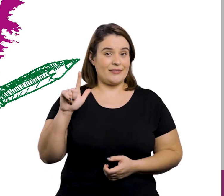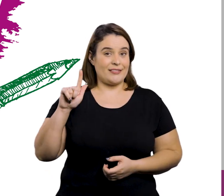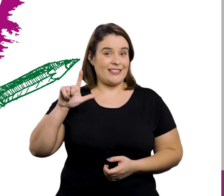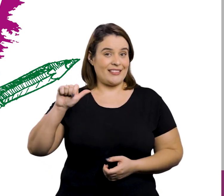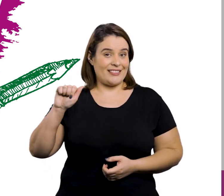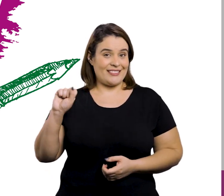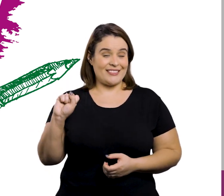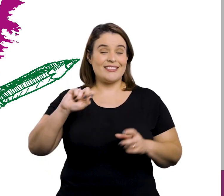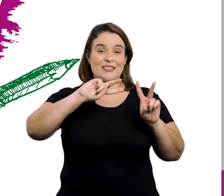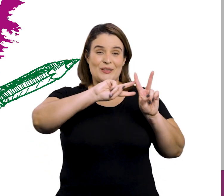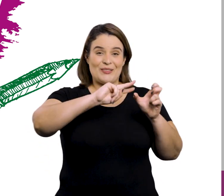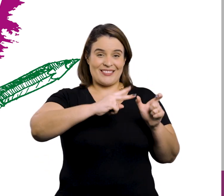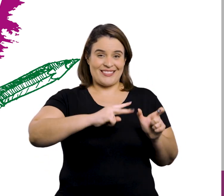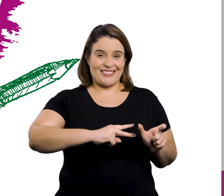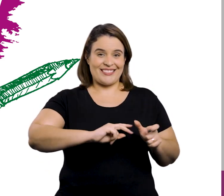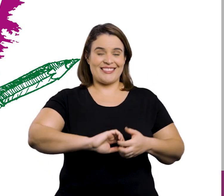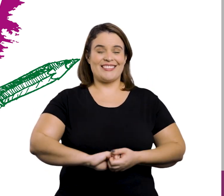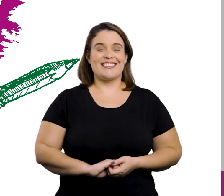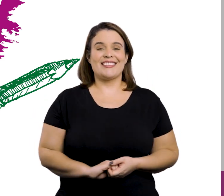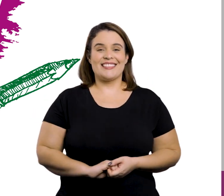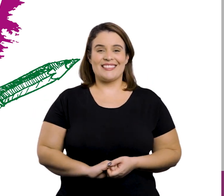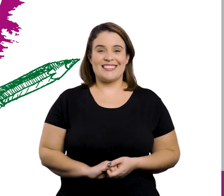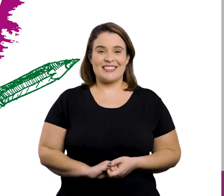Siglas e glossário.